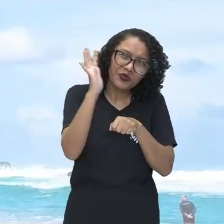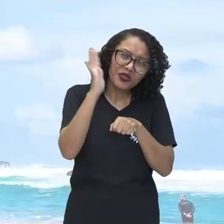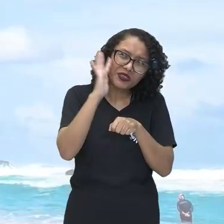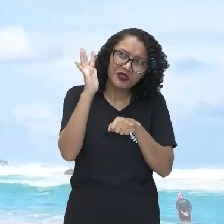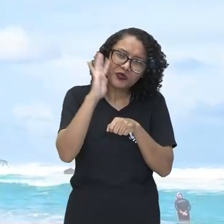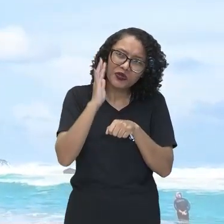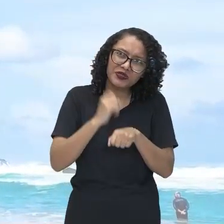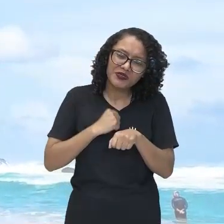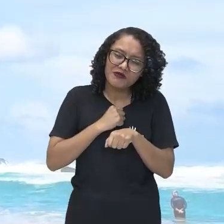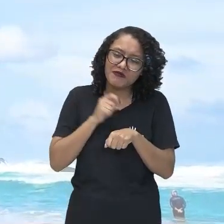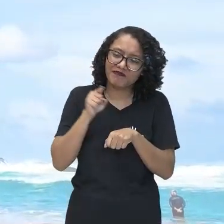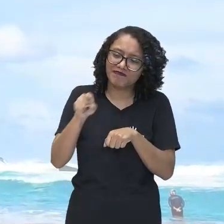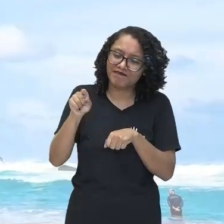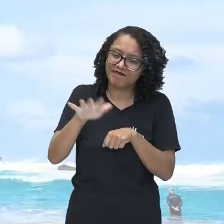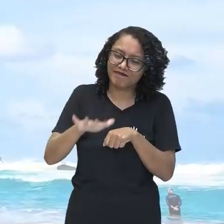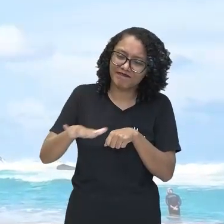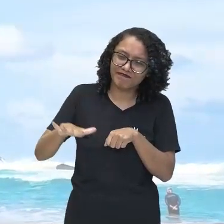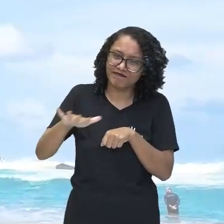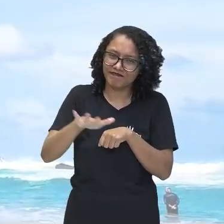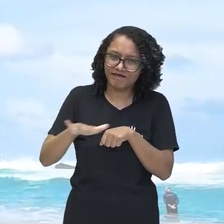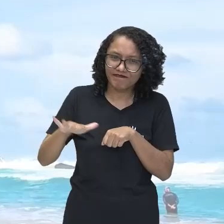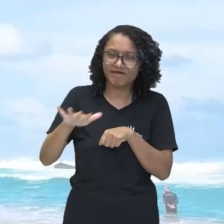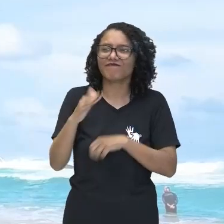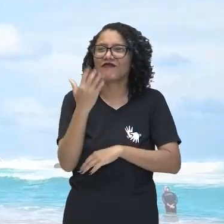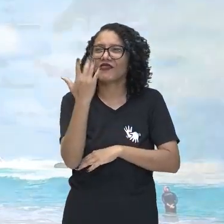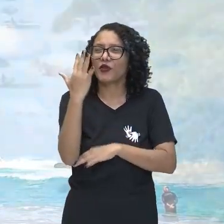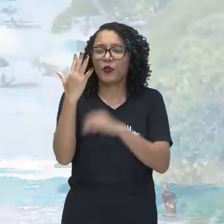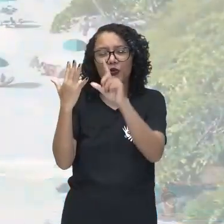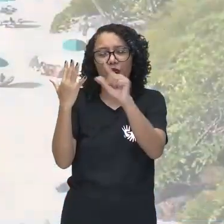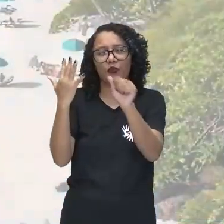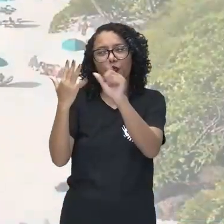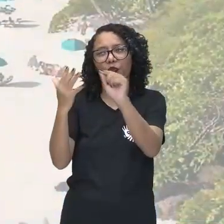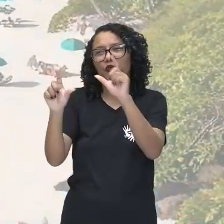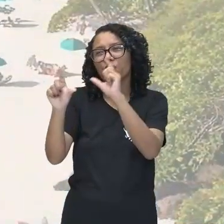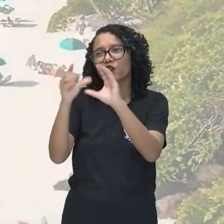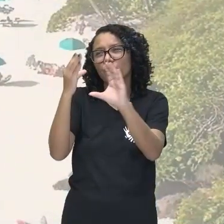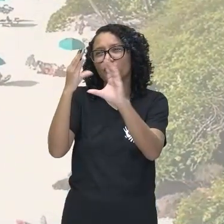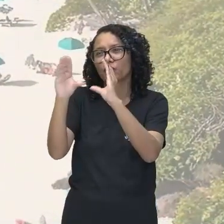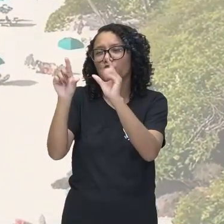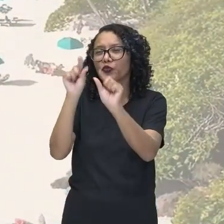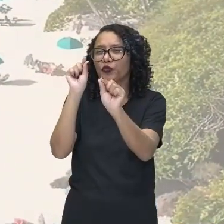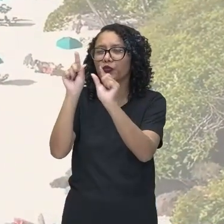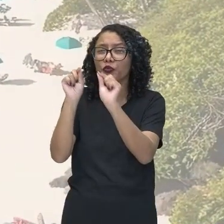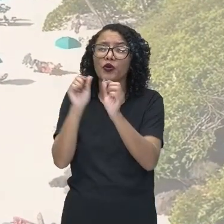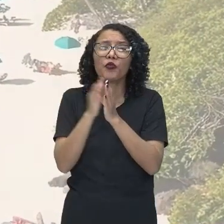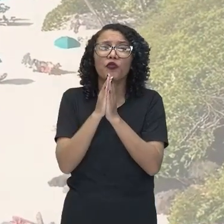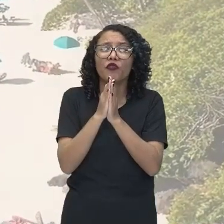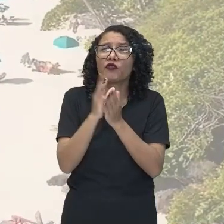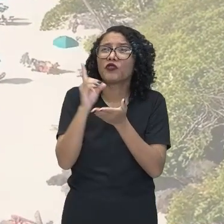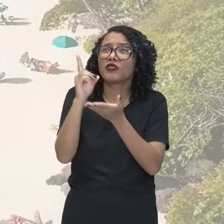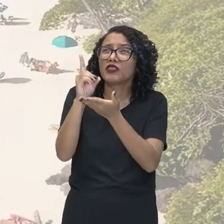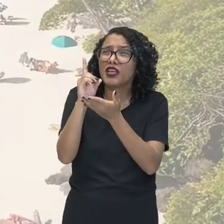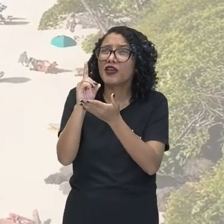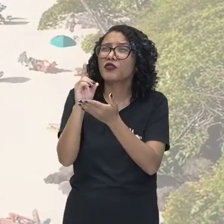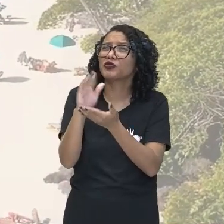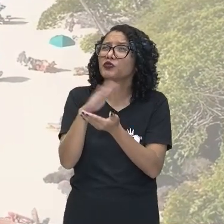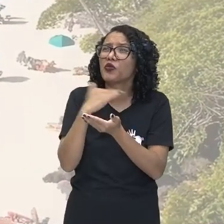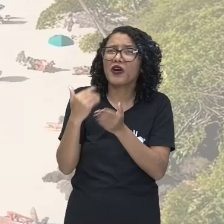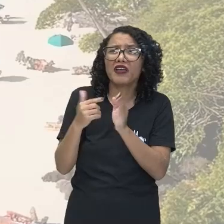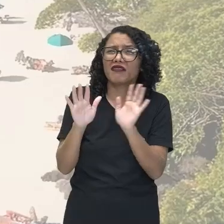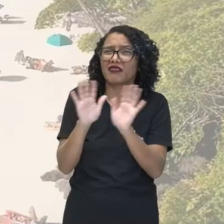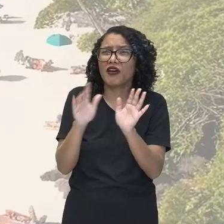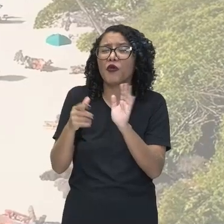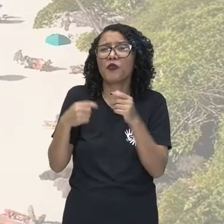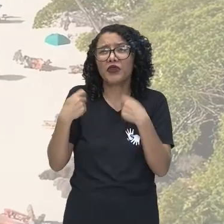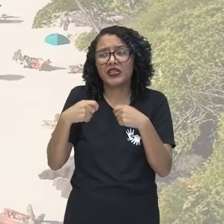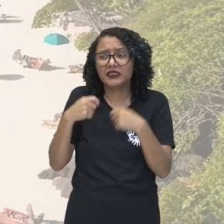lá. Minha terra tem palmeiras onde canta o sabiá. Não permita Deus que eu morra, sem que eu volte para lá. Sem